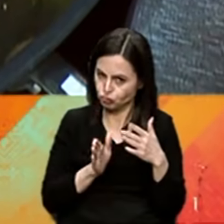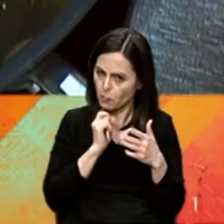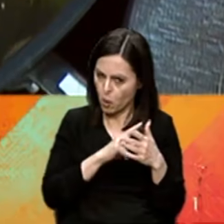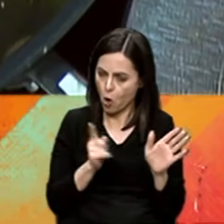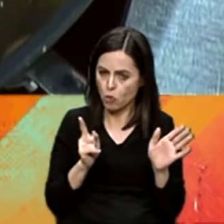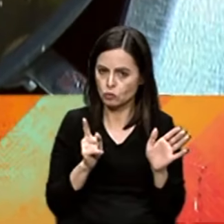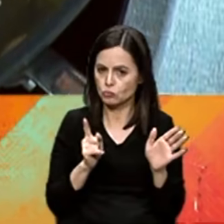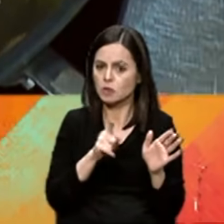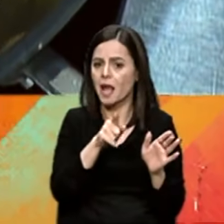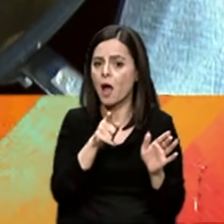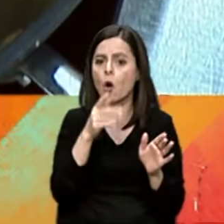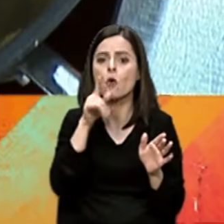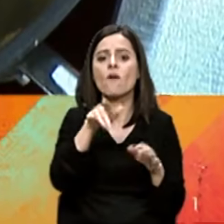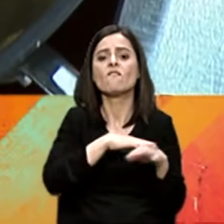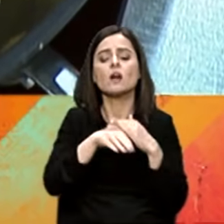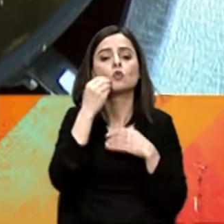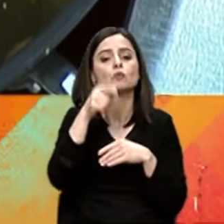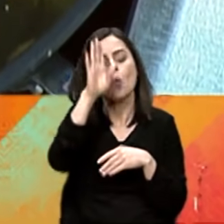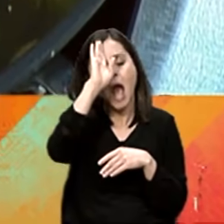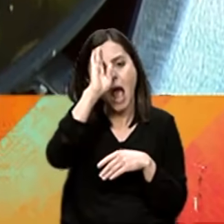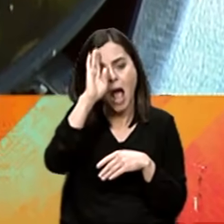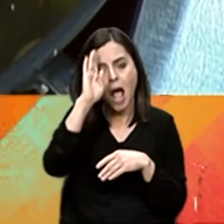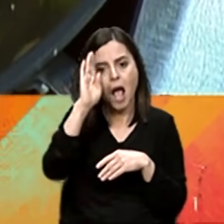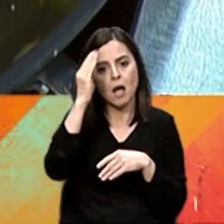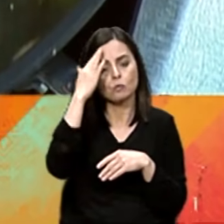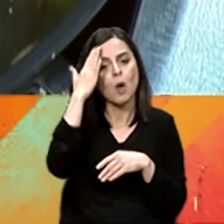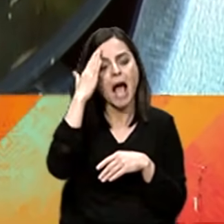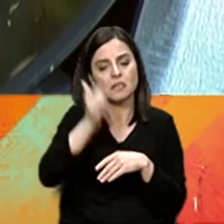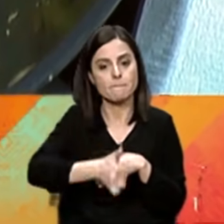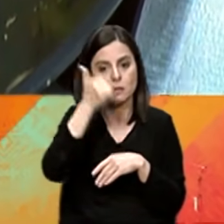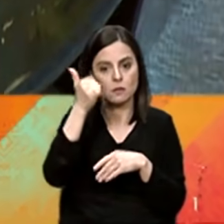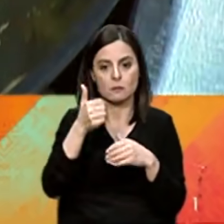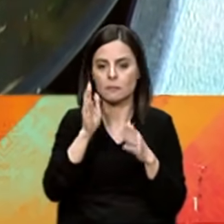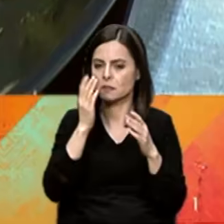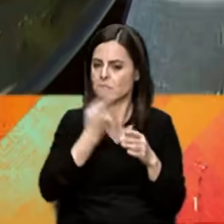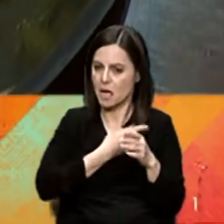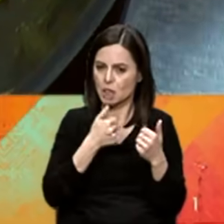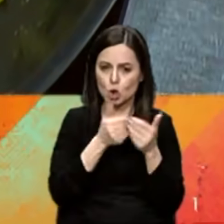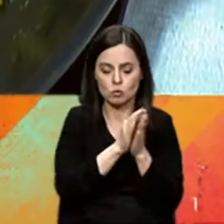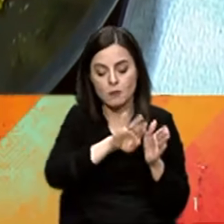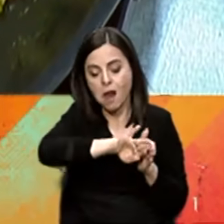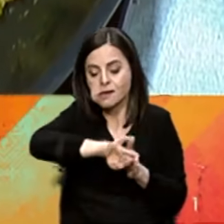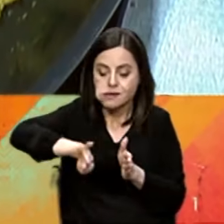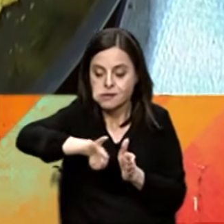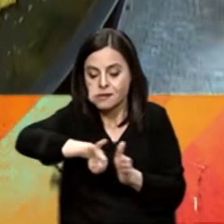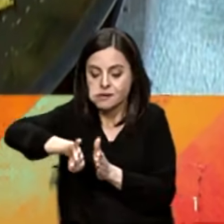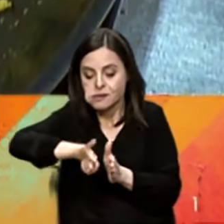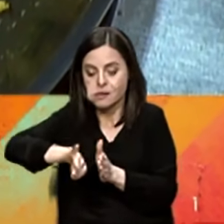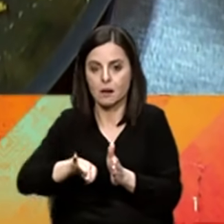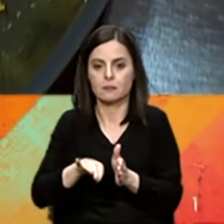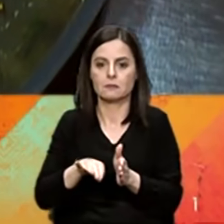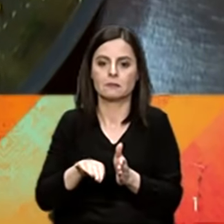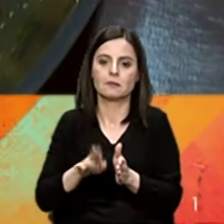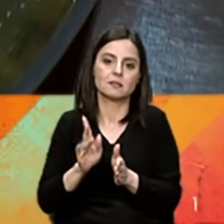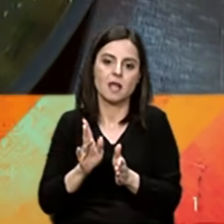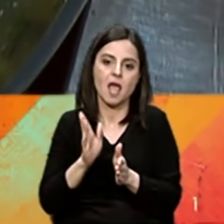já, Sónia. Não, faz como costumas fazer. Sim, não tem problema, posso já colocar. Mas temos que chegar tudo para o lado. Okay. Isto é, olha, é assim, não há... As receitas são